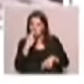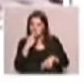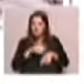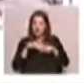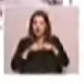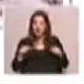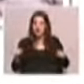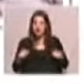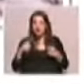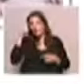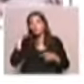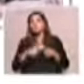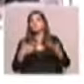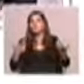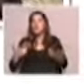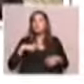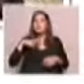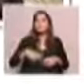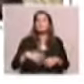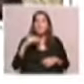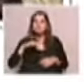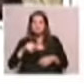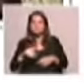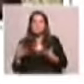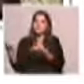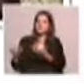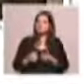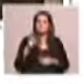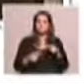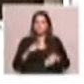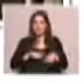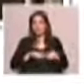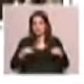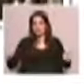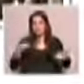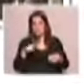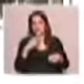como pano de fundo o papel de Portugal como local de acolhimento durante este período.